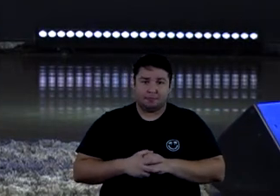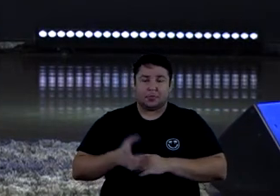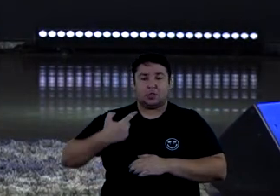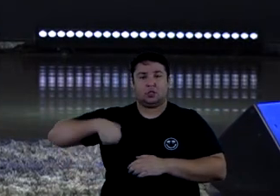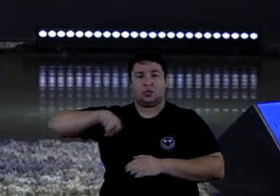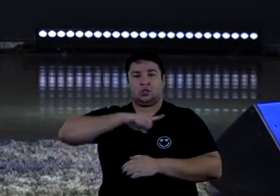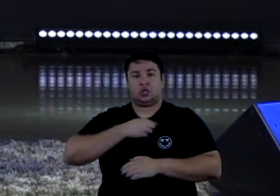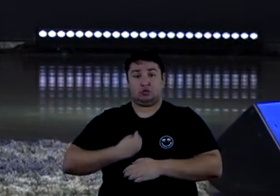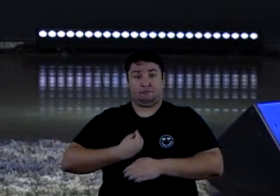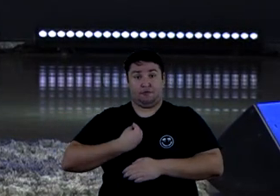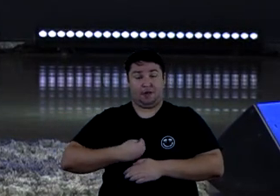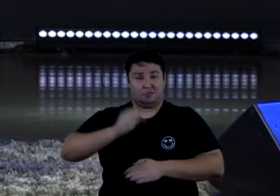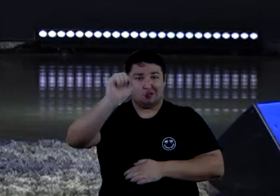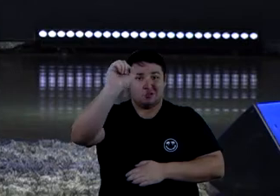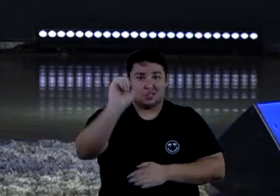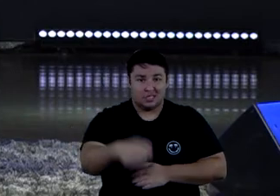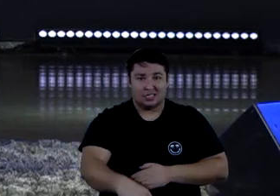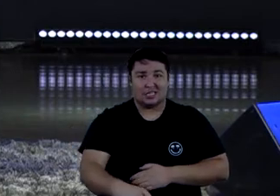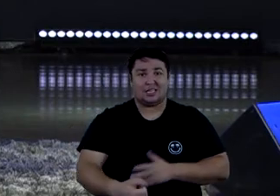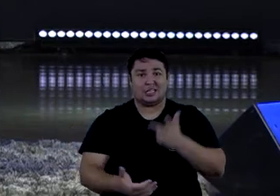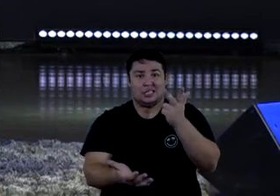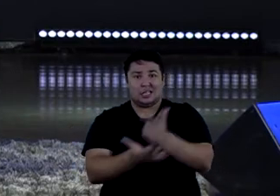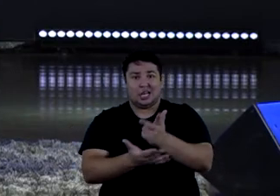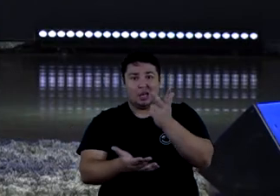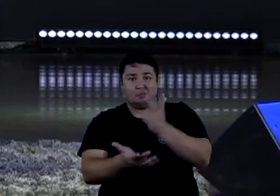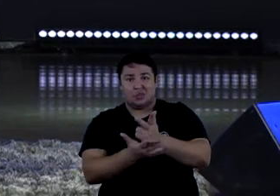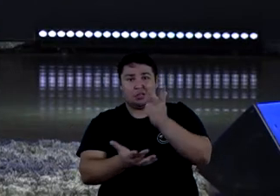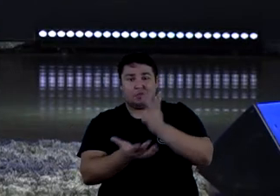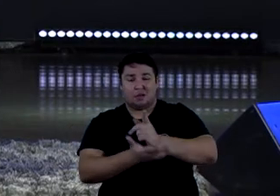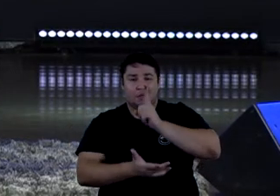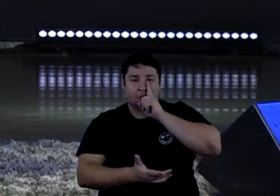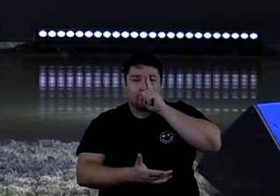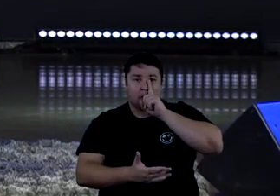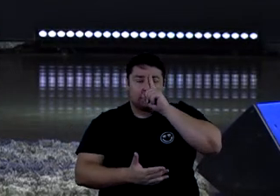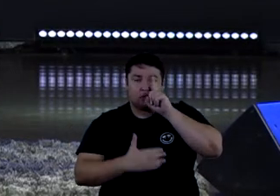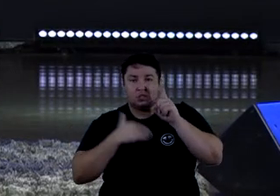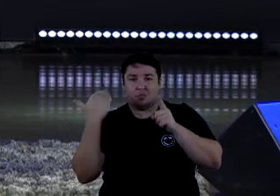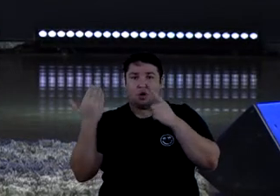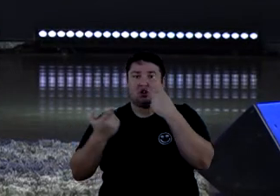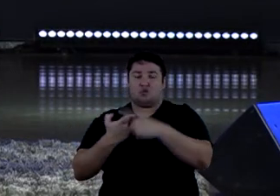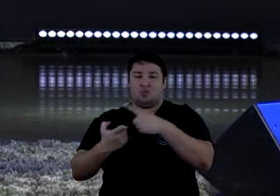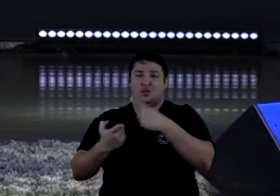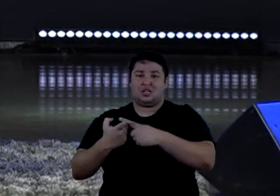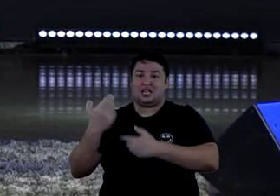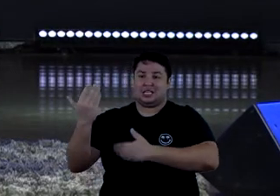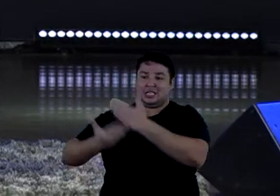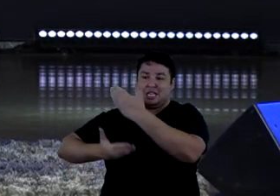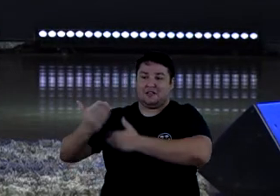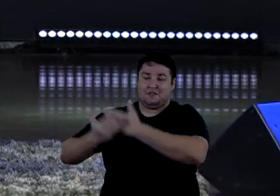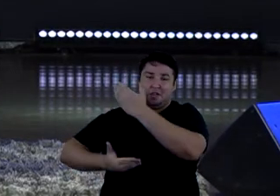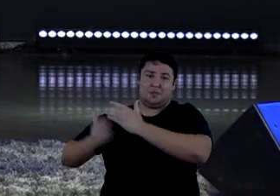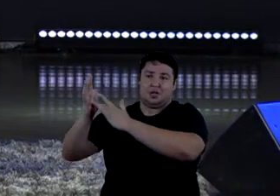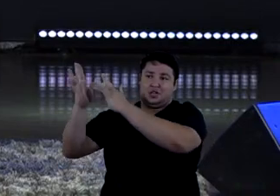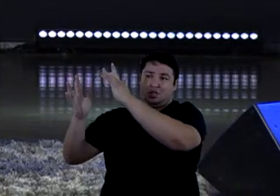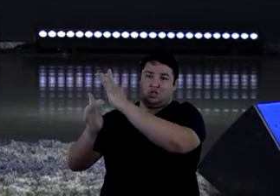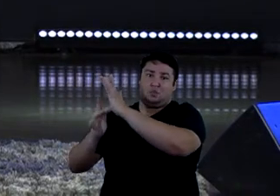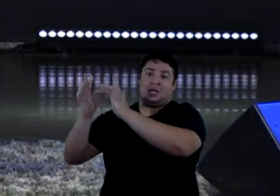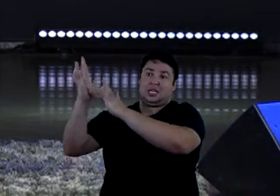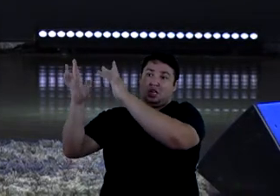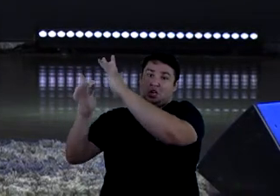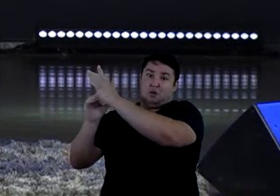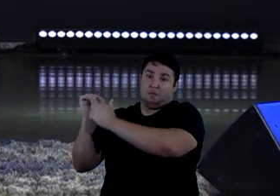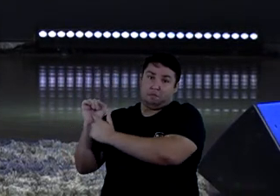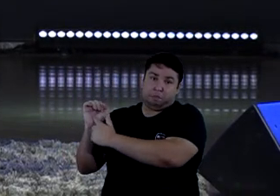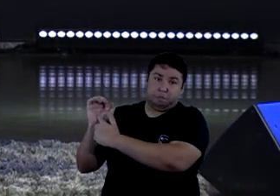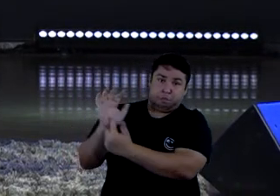Nós vivemos sim constante perigo de morte, porque servimos a Jesus para que a vida de Jesus se manifeste